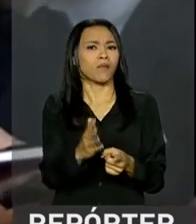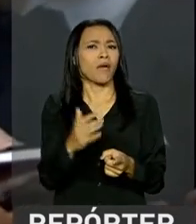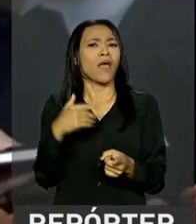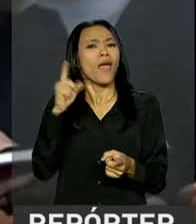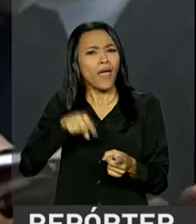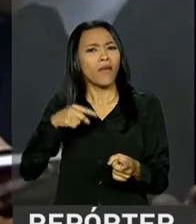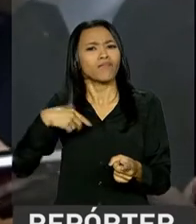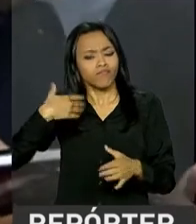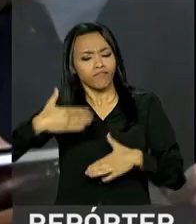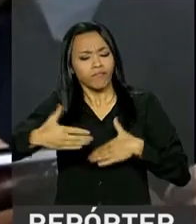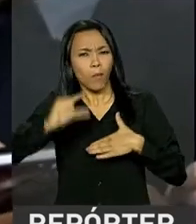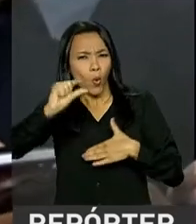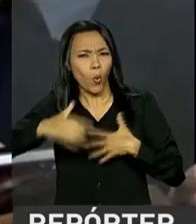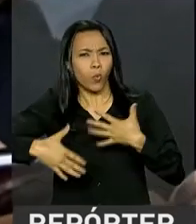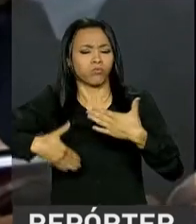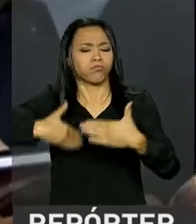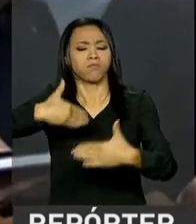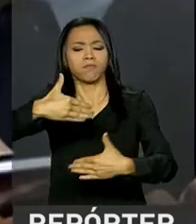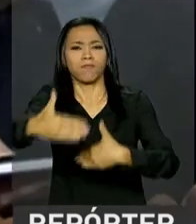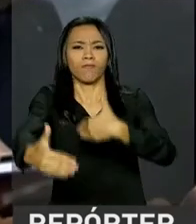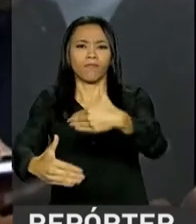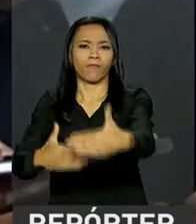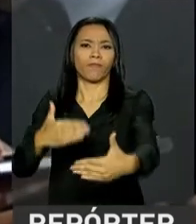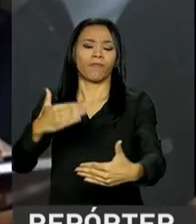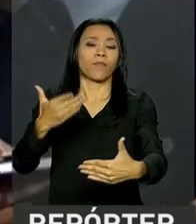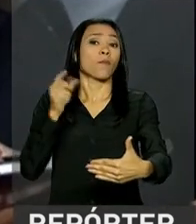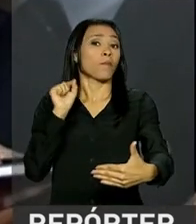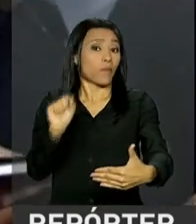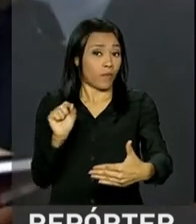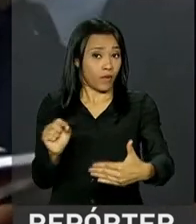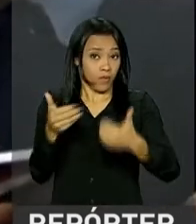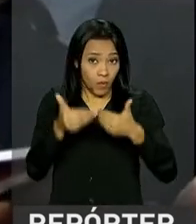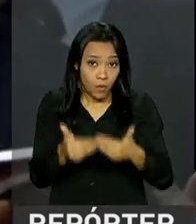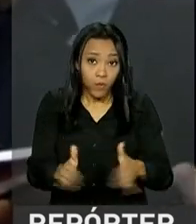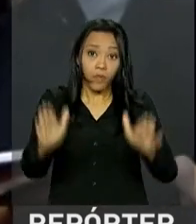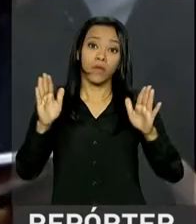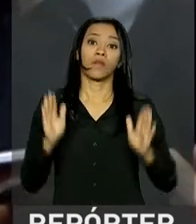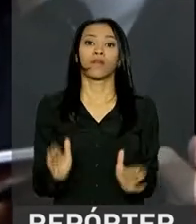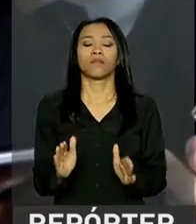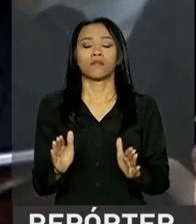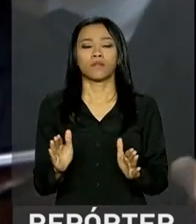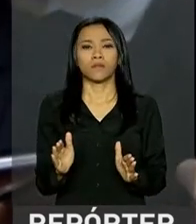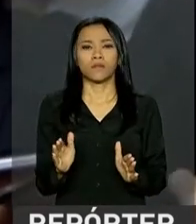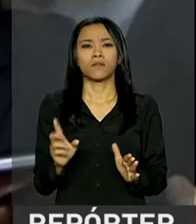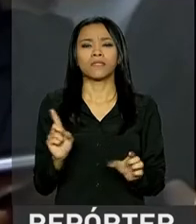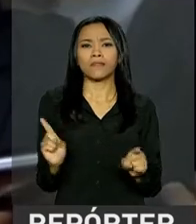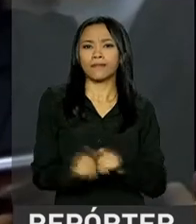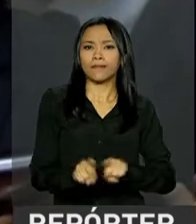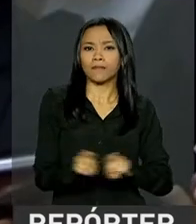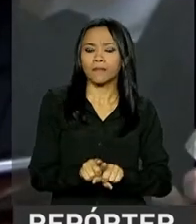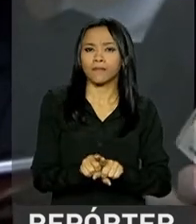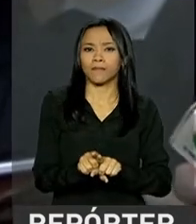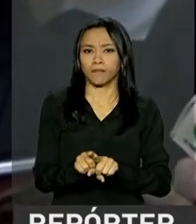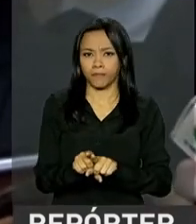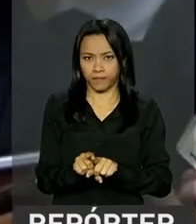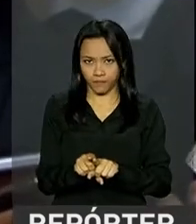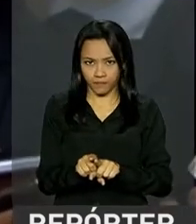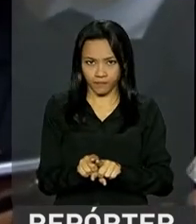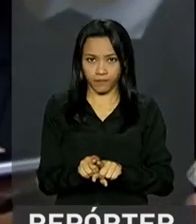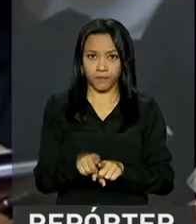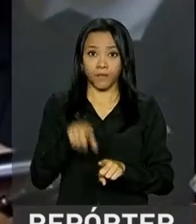para nós termos o início e a implementação